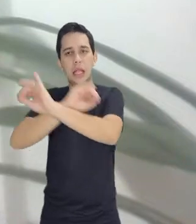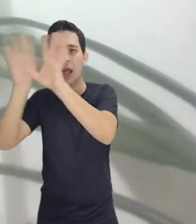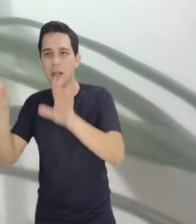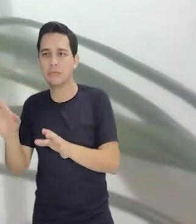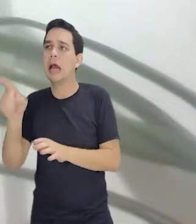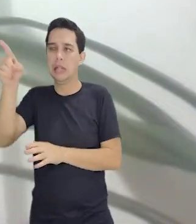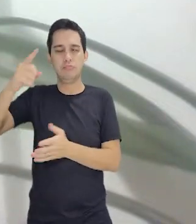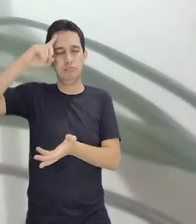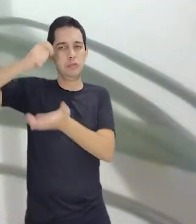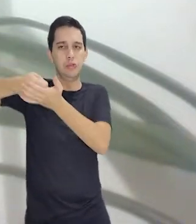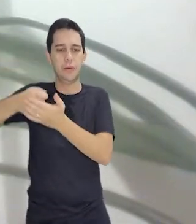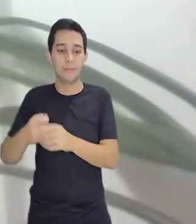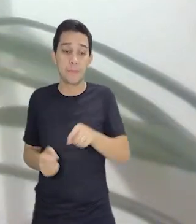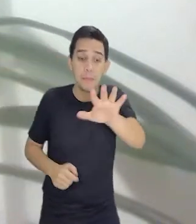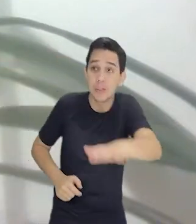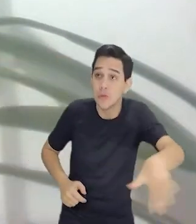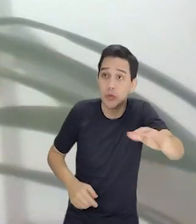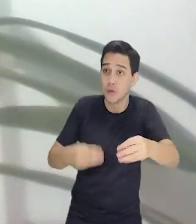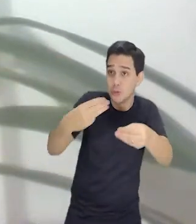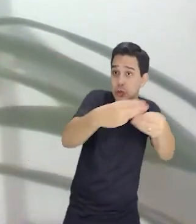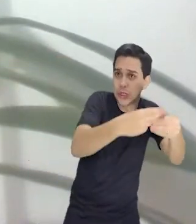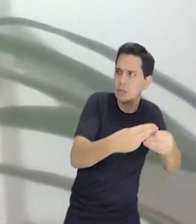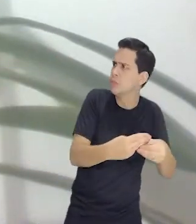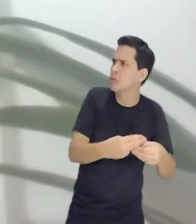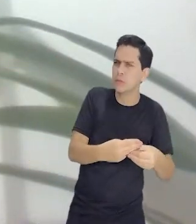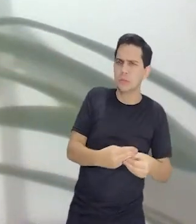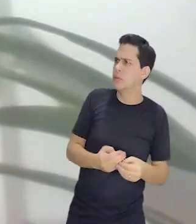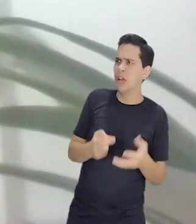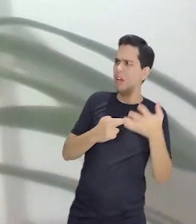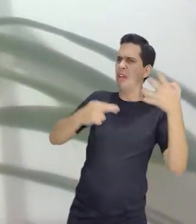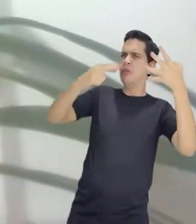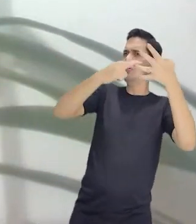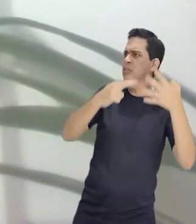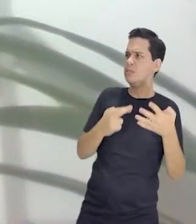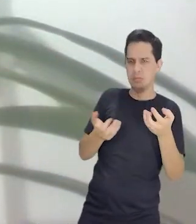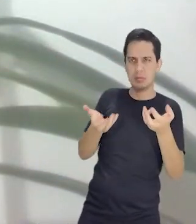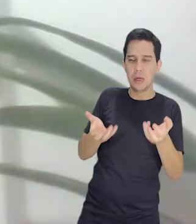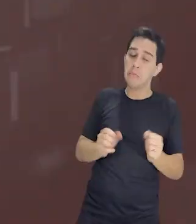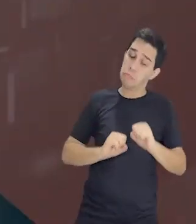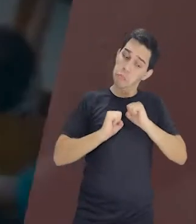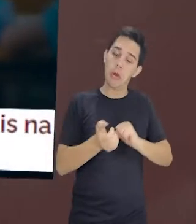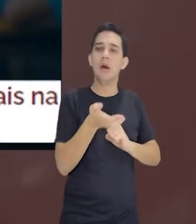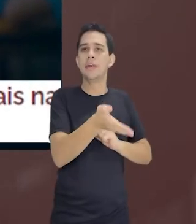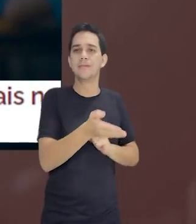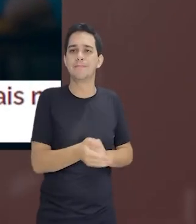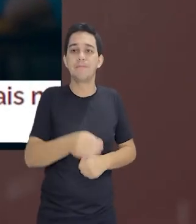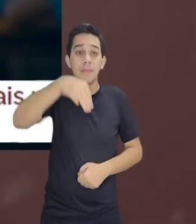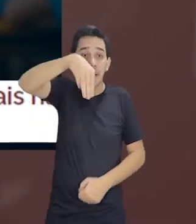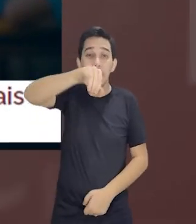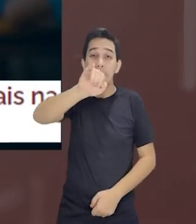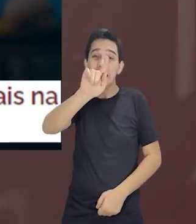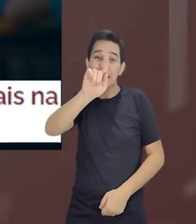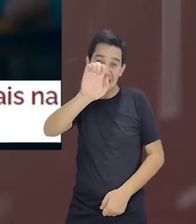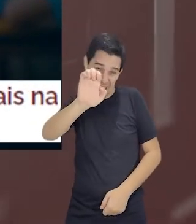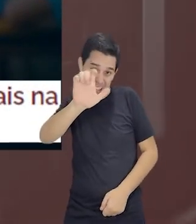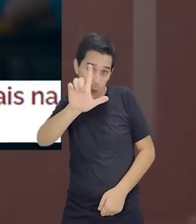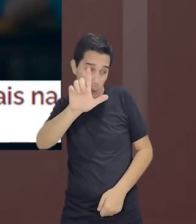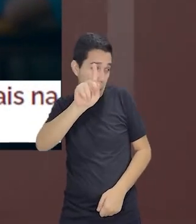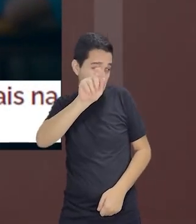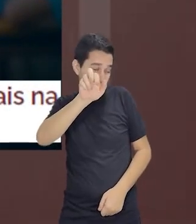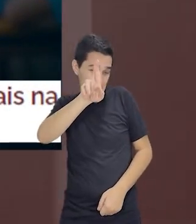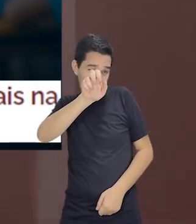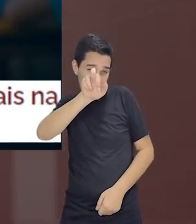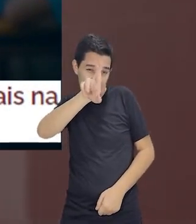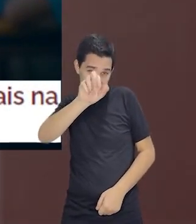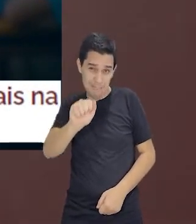a previsão da interposição de recursos em face dessas decisões. Em Miguel Pereira foi uma decisão de juízo de primeiro grau, da